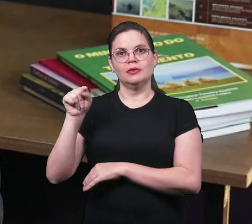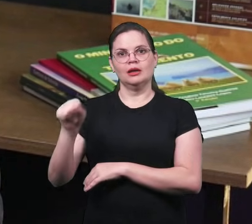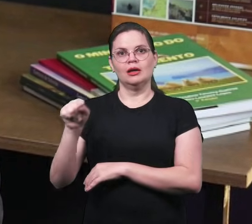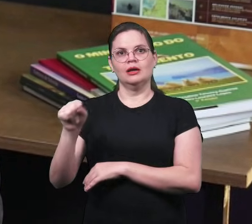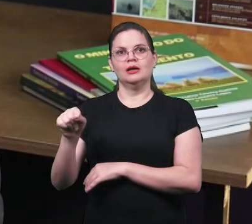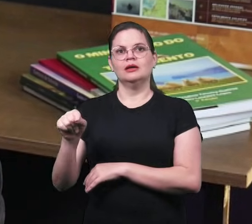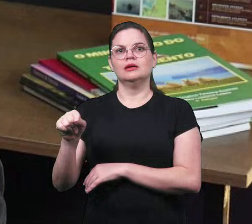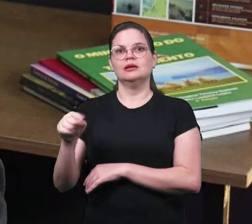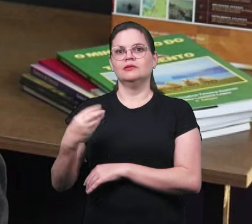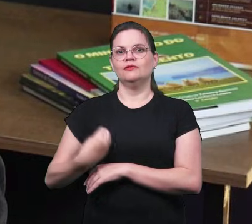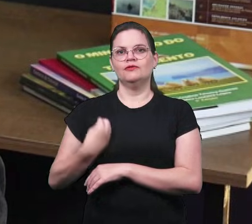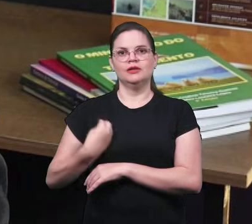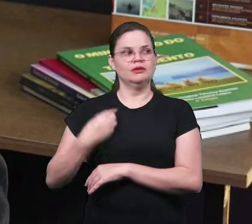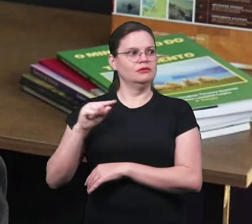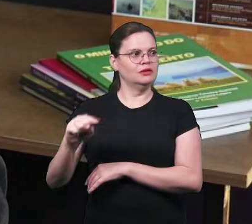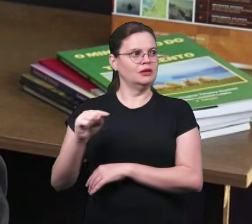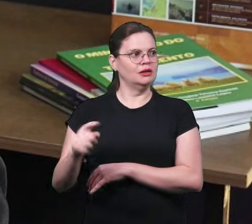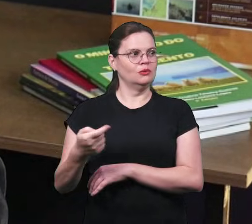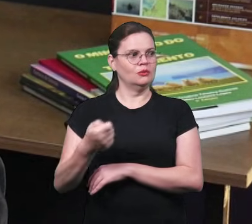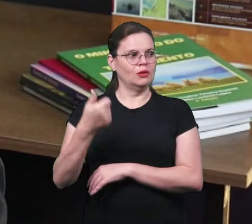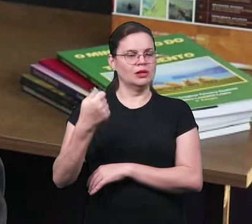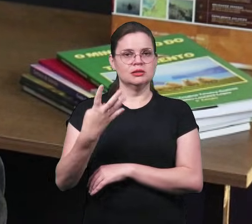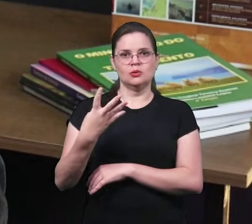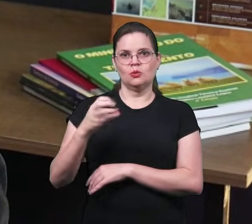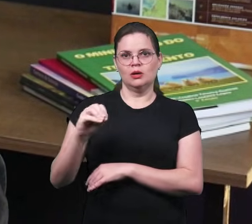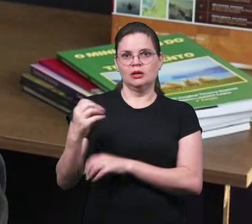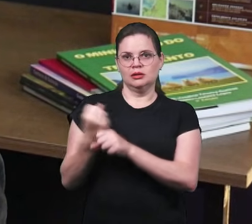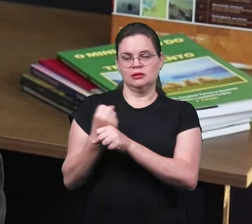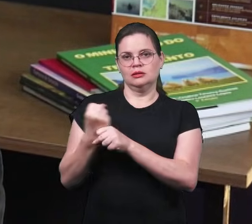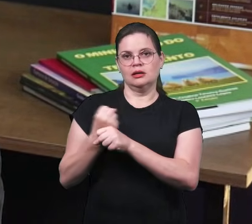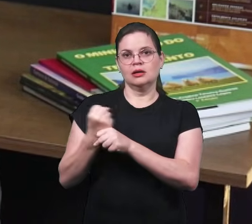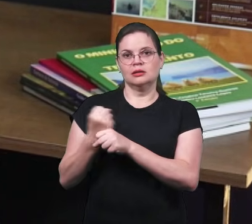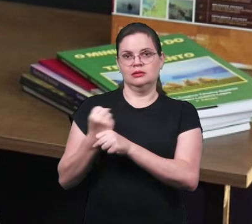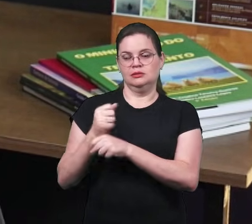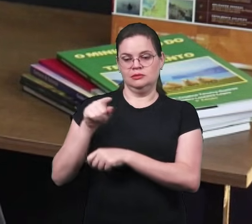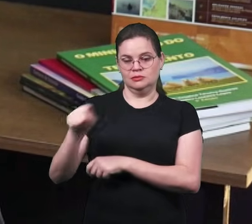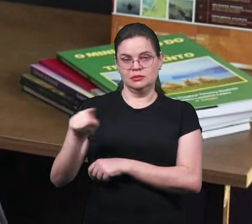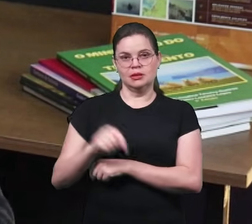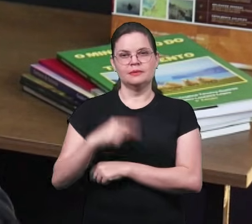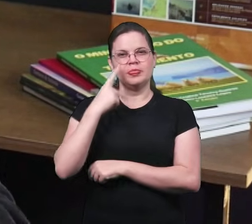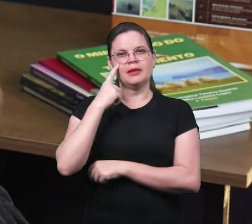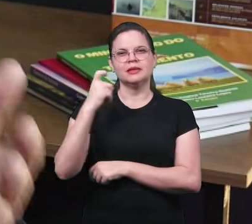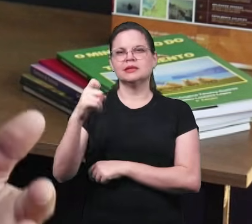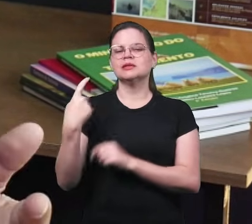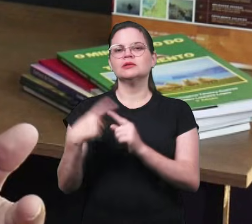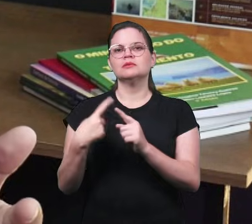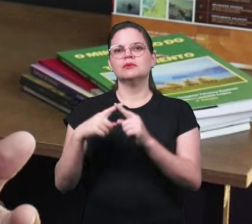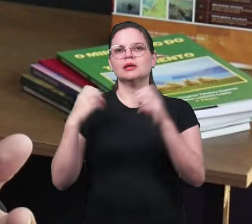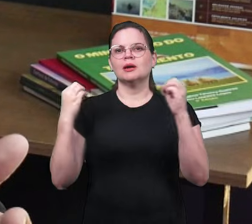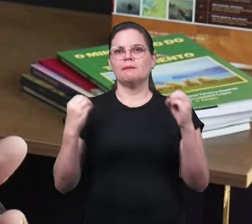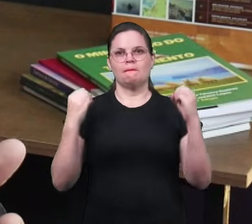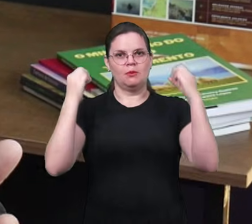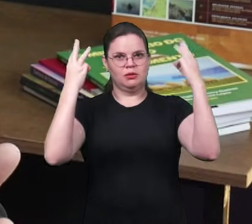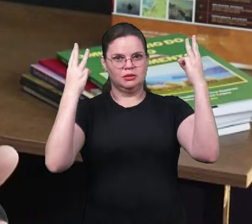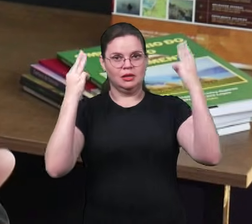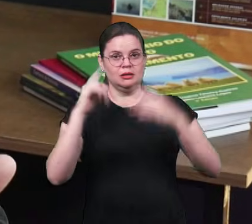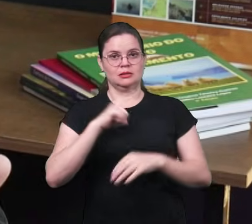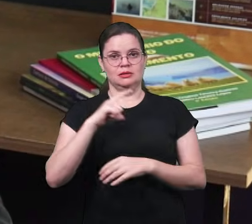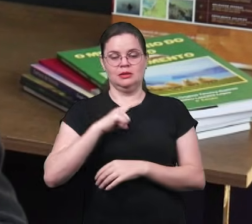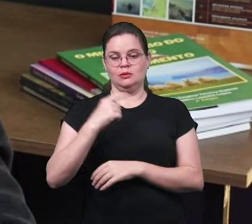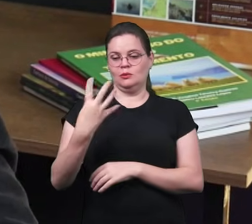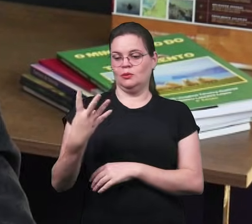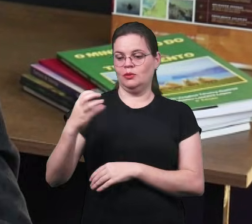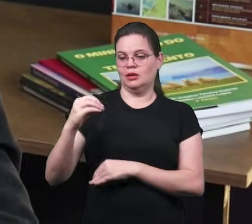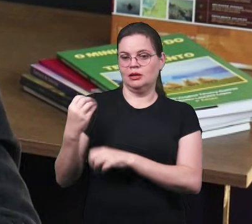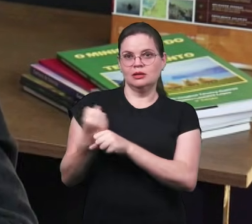Moisés fica com Jetro por quase 40 anos, né? E é interessante que Moisés fica 40 anos no palácio de